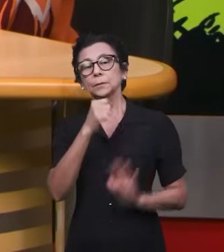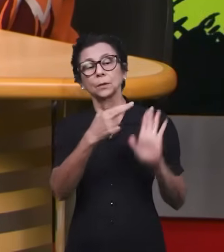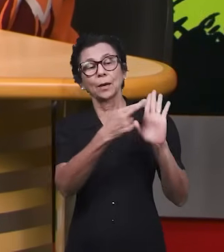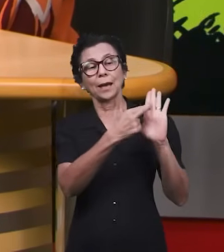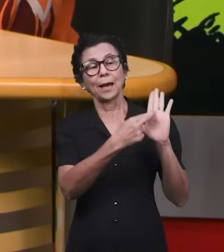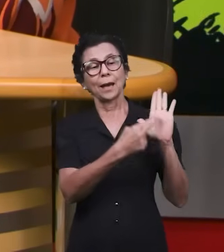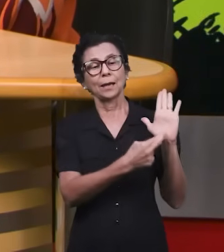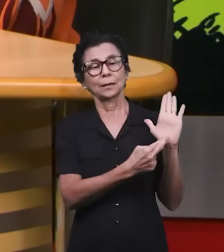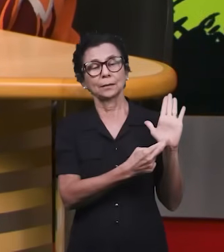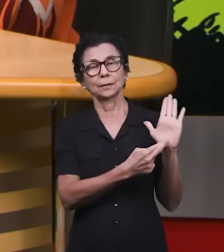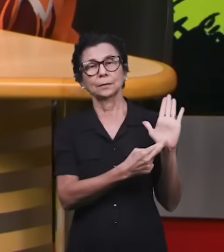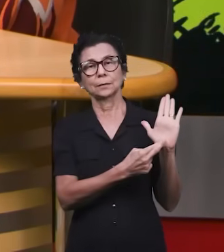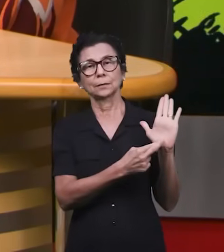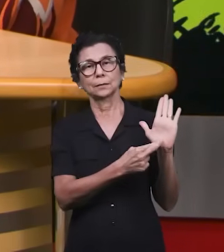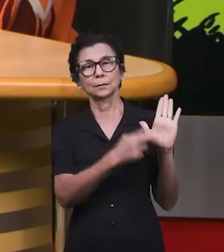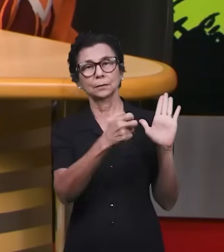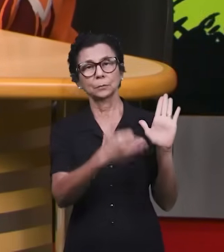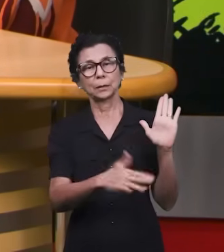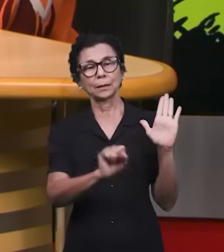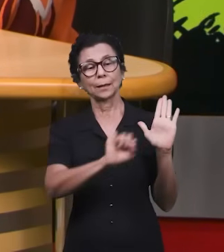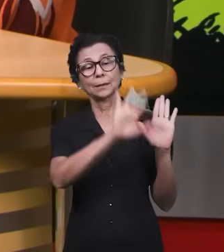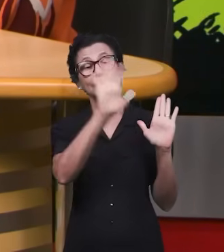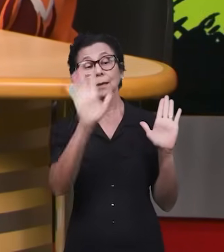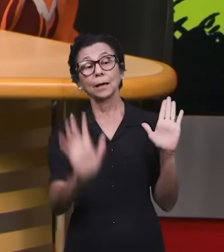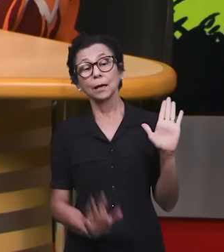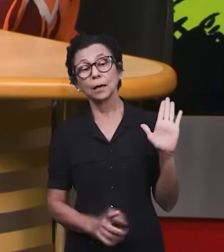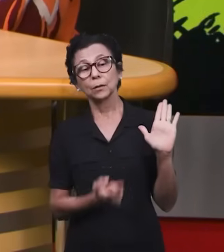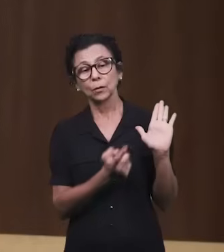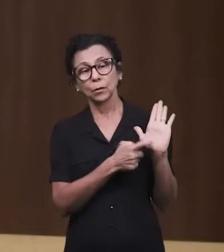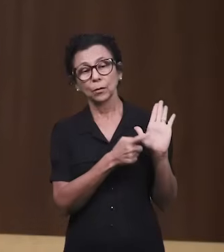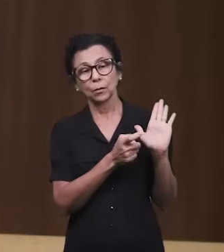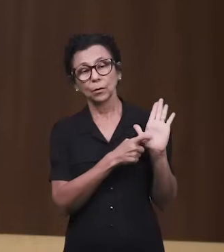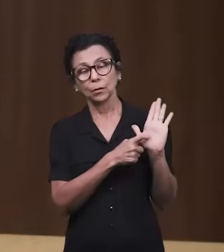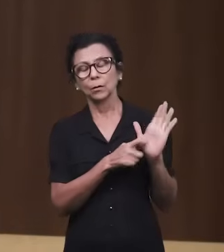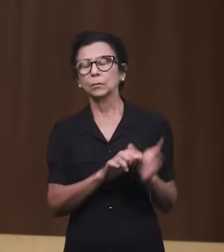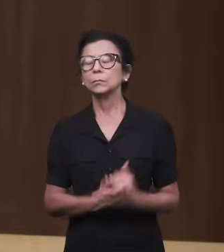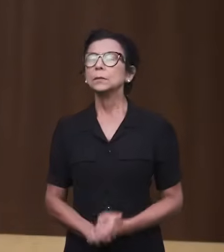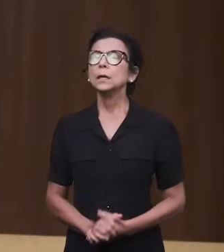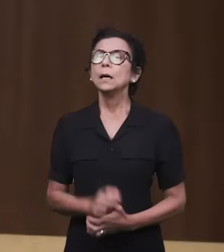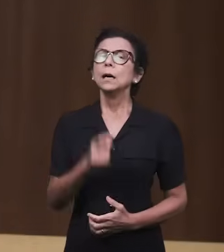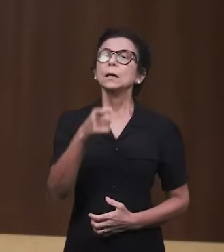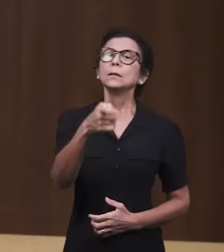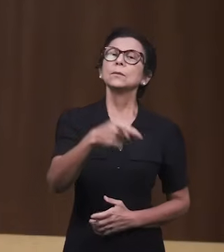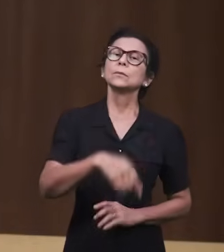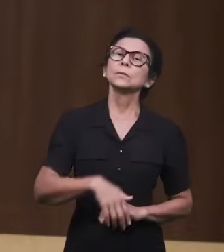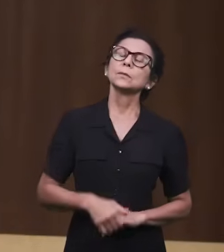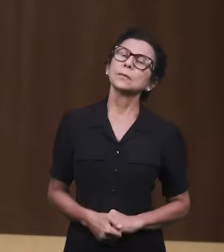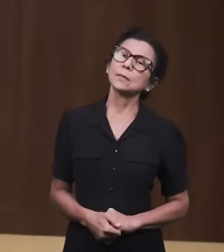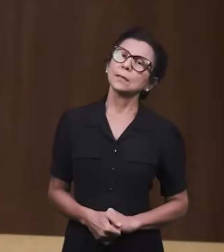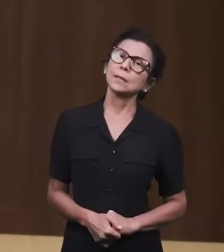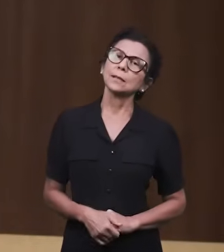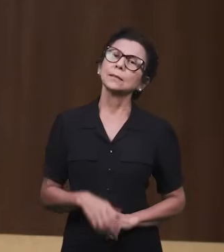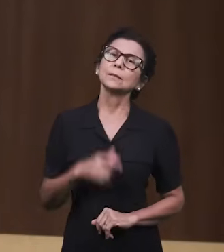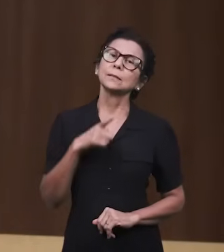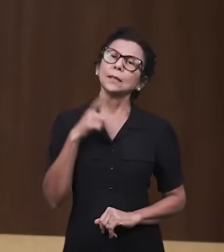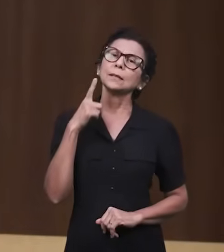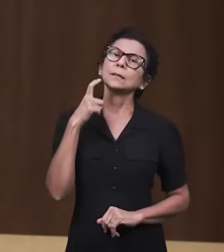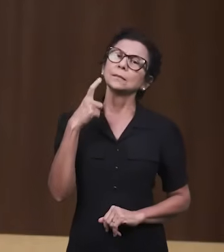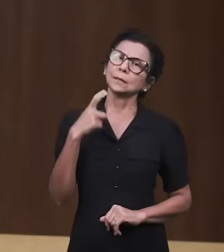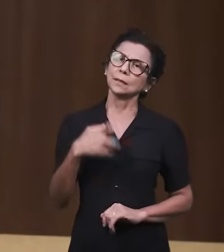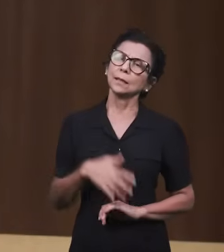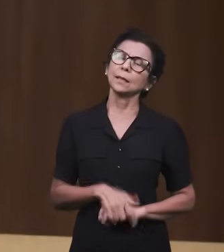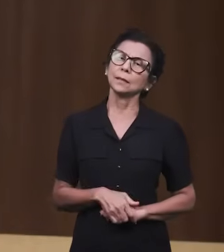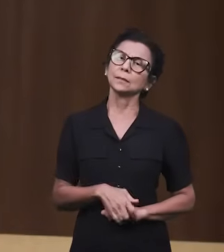regras claras para essas crianças. E eu queria saber se você aí de casa também está com esse interesse de